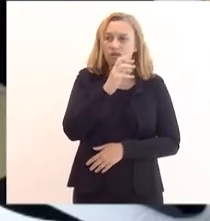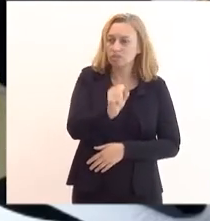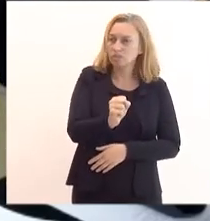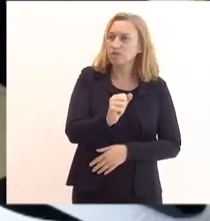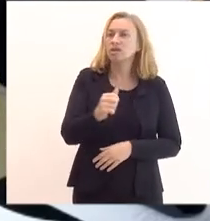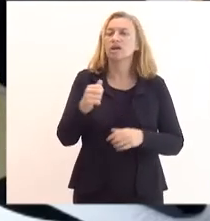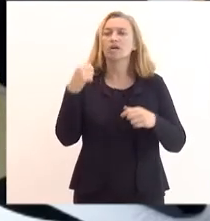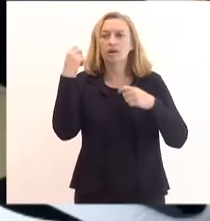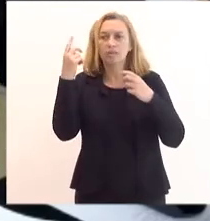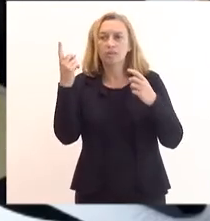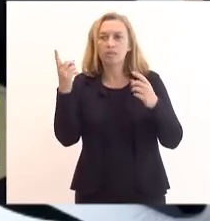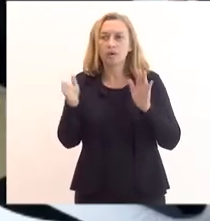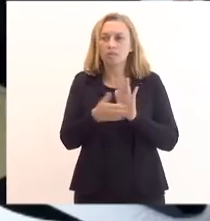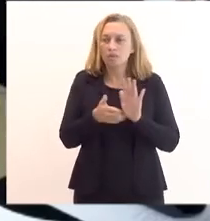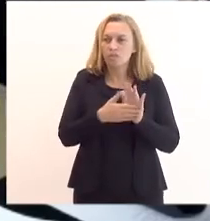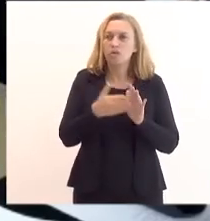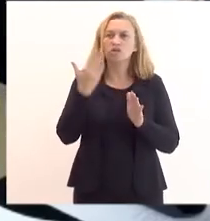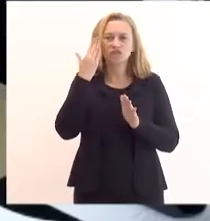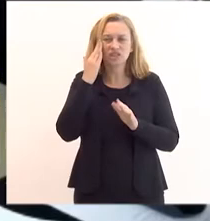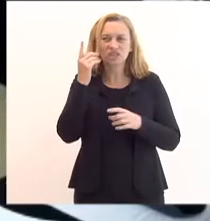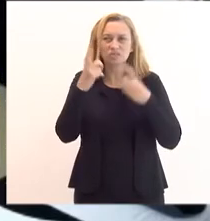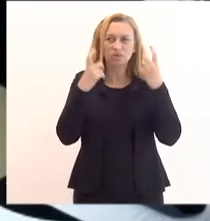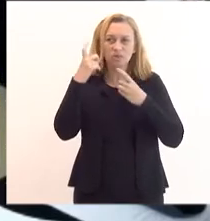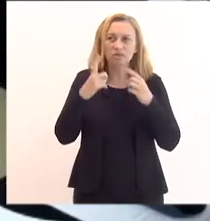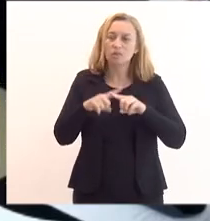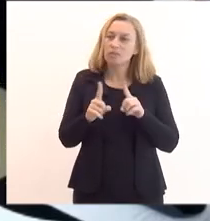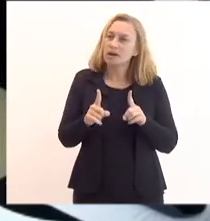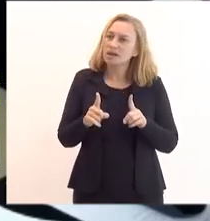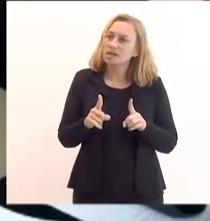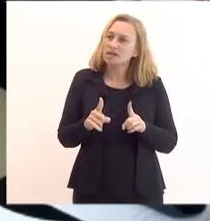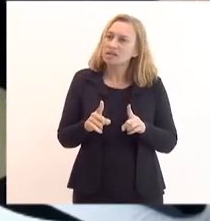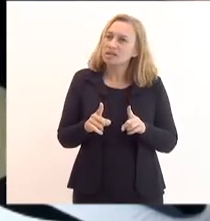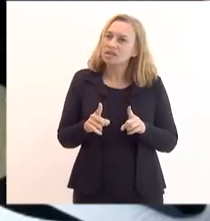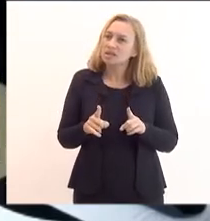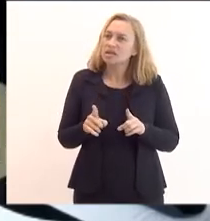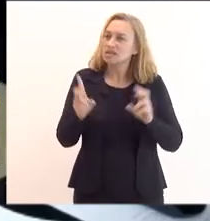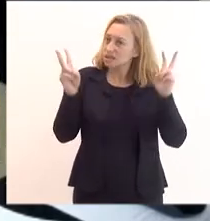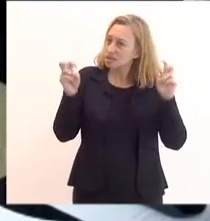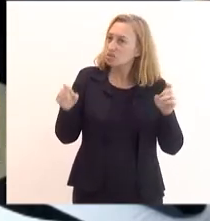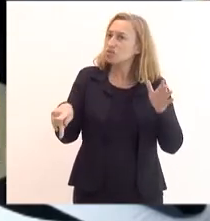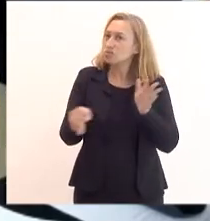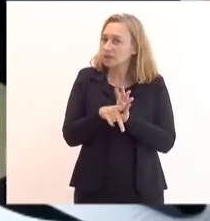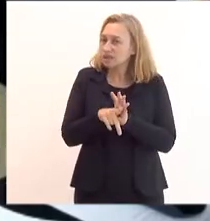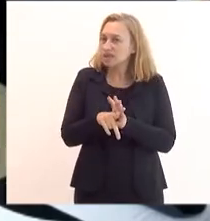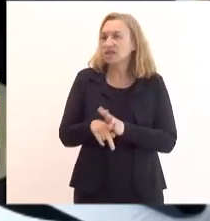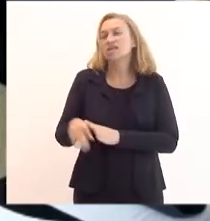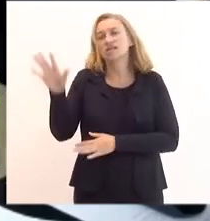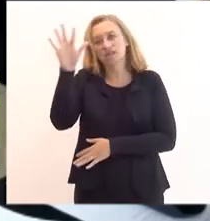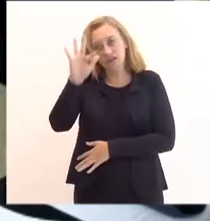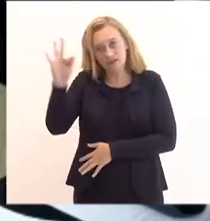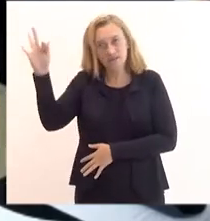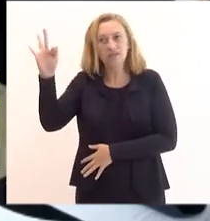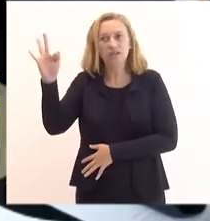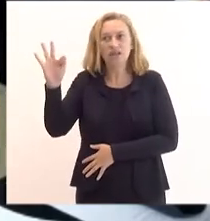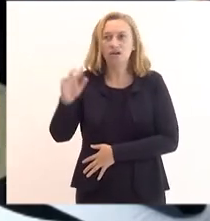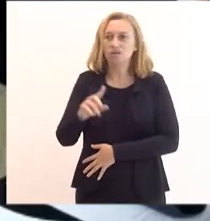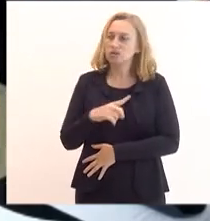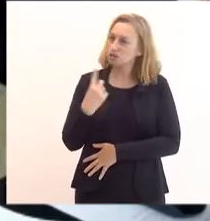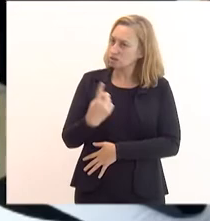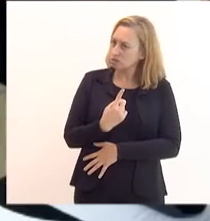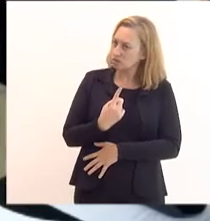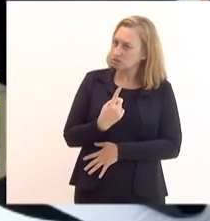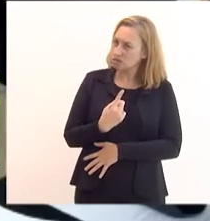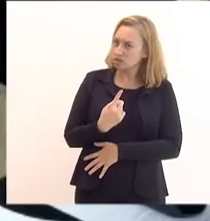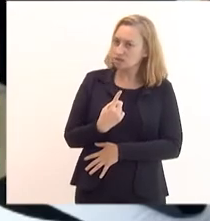acho que ela ultrapassa de muito a competência de assembleias legislativas para regular a matéria. Eu